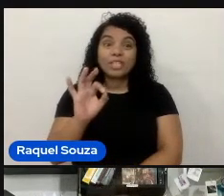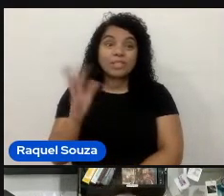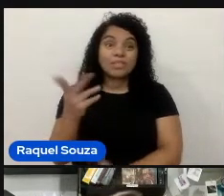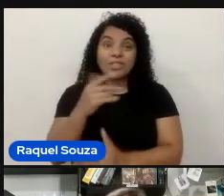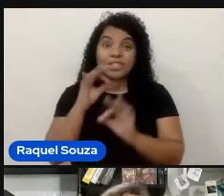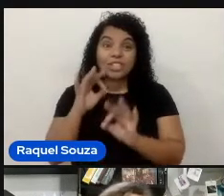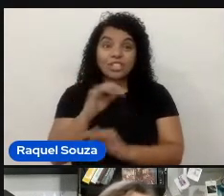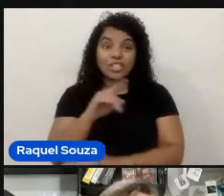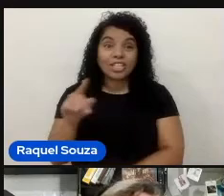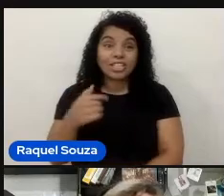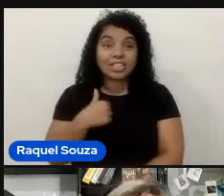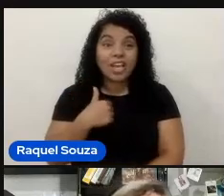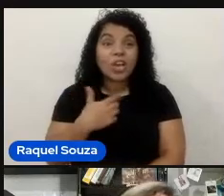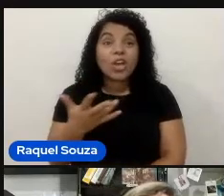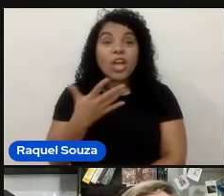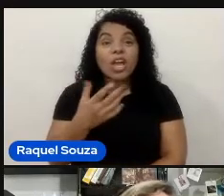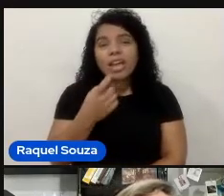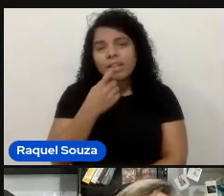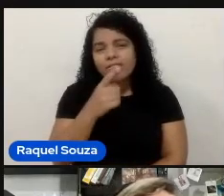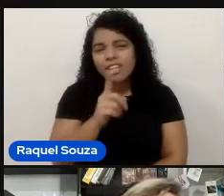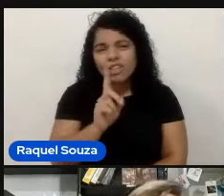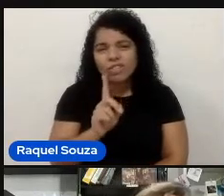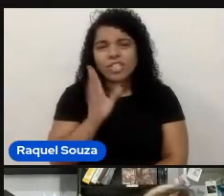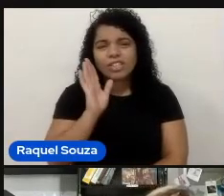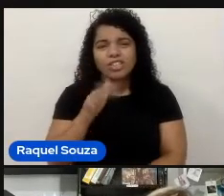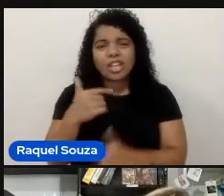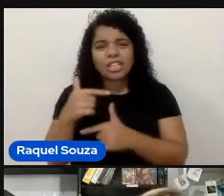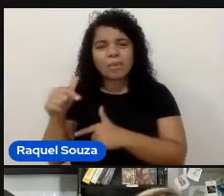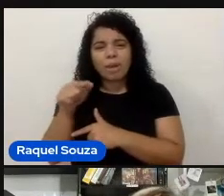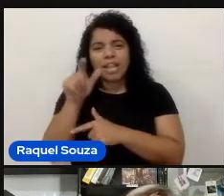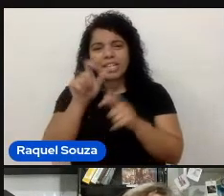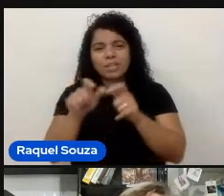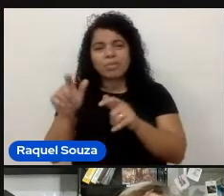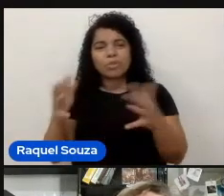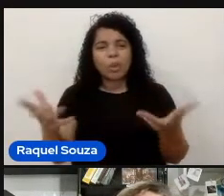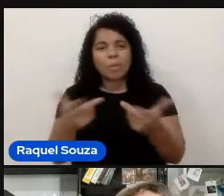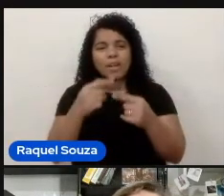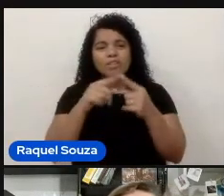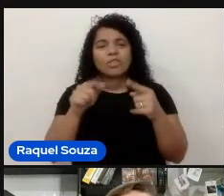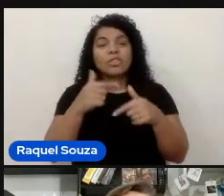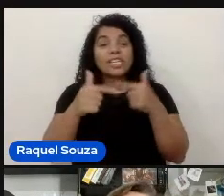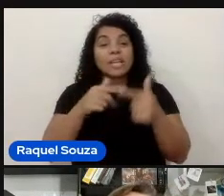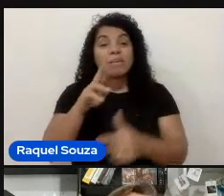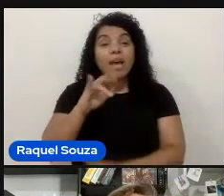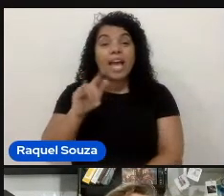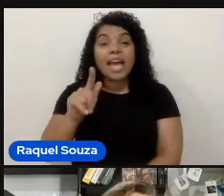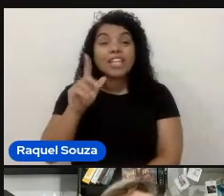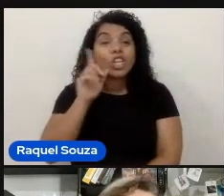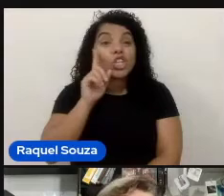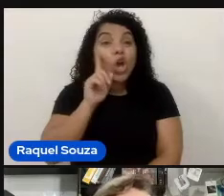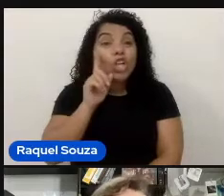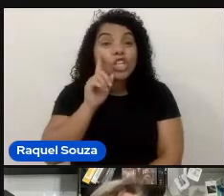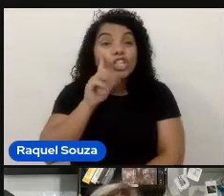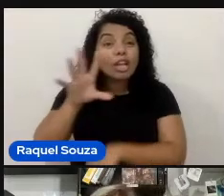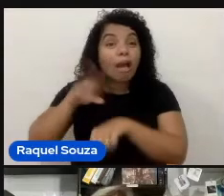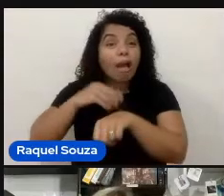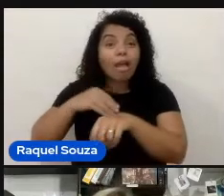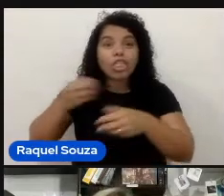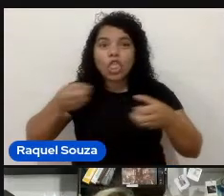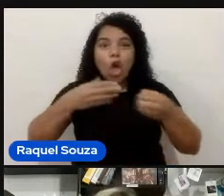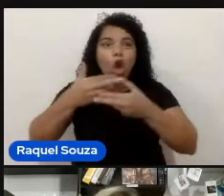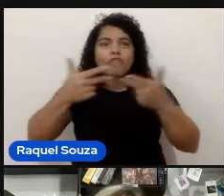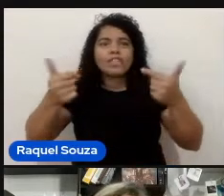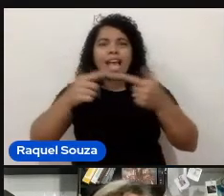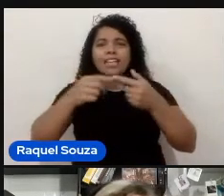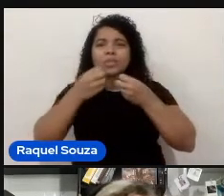Olha, eu não queria causar inveja a vocês não, tá? Porque eu já trabalhei com esse pessoal aqui maravilhoso, trabalho com a Regi. Regi todo dia me abastece de novidade, coisa